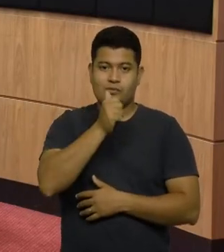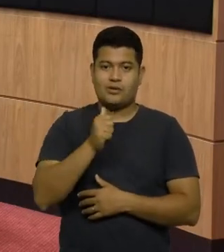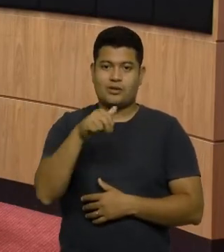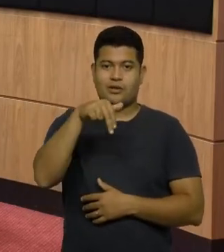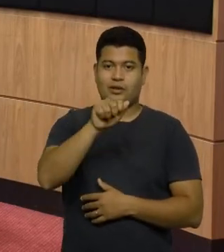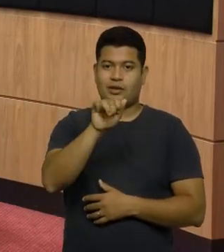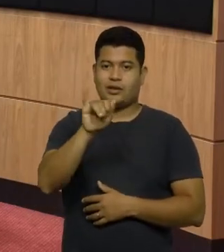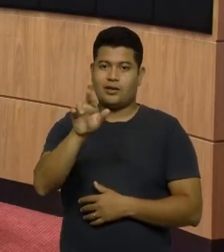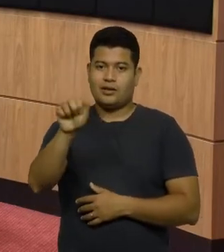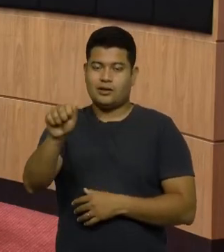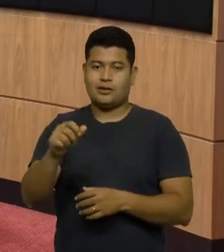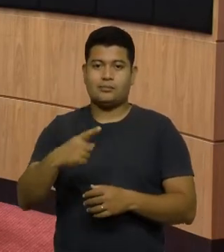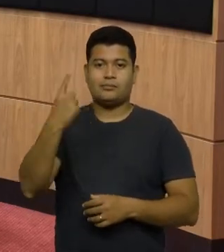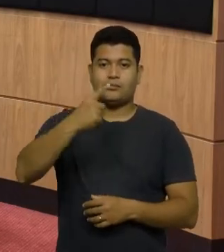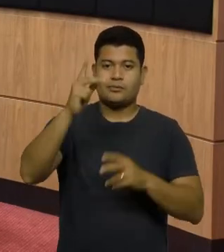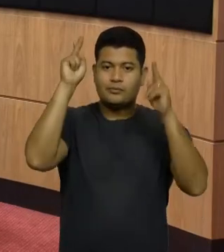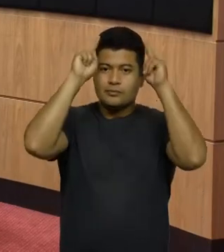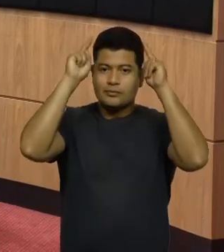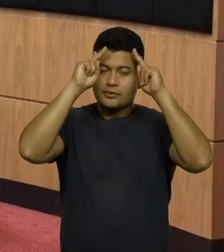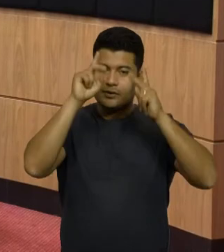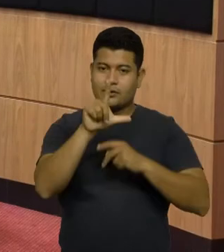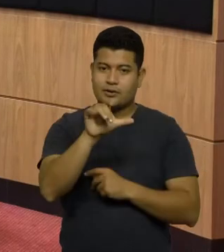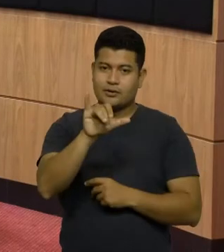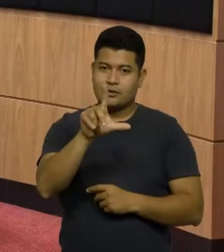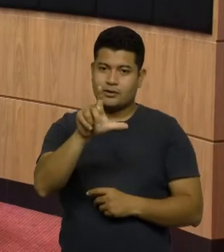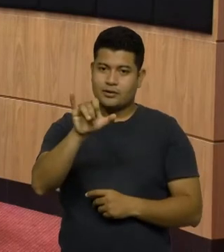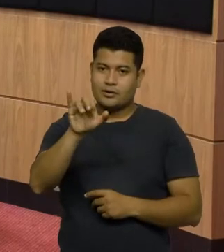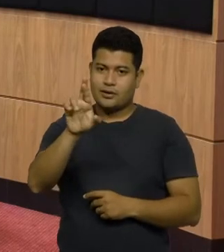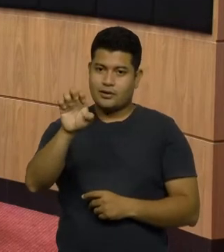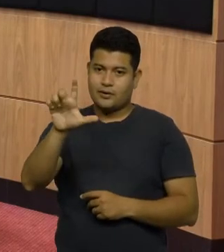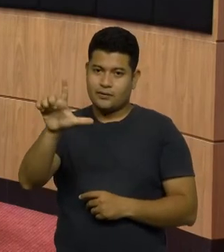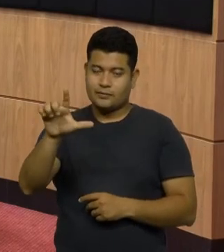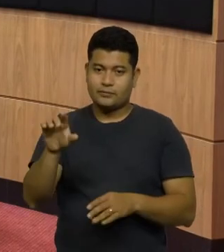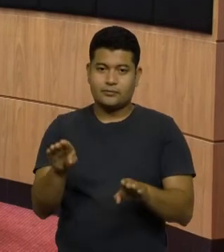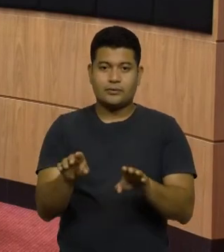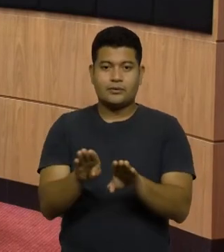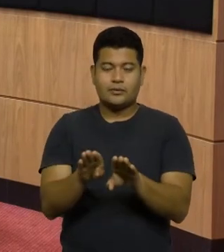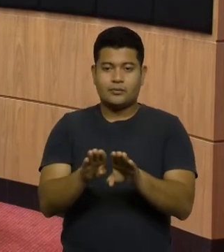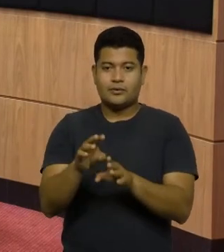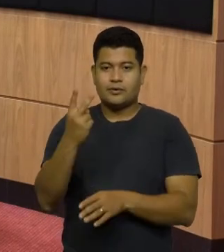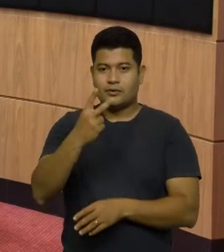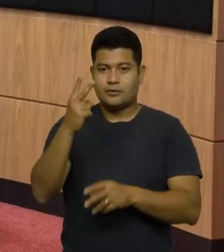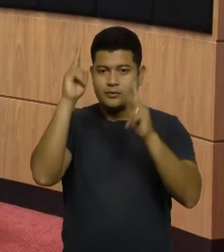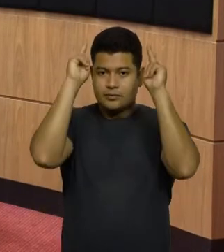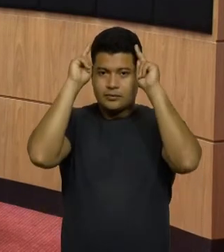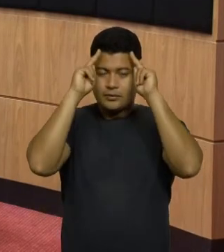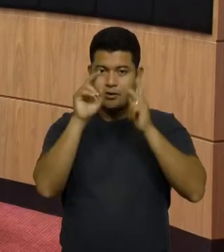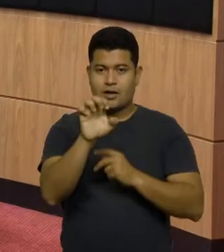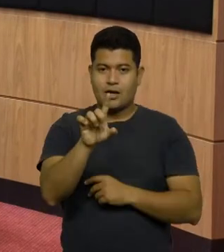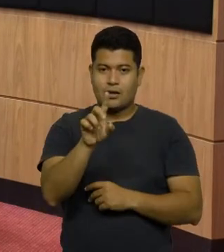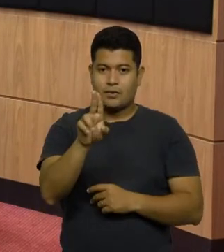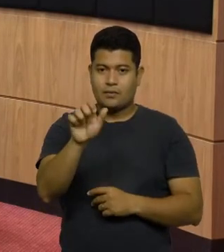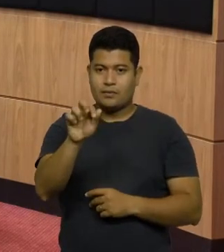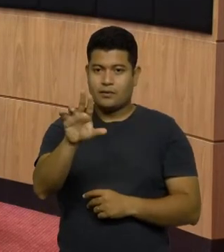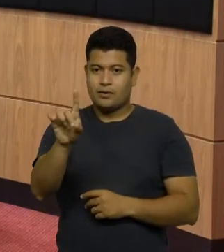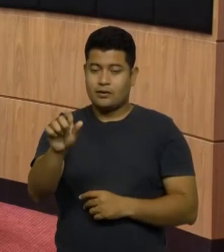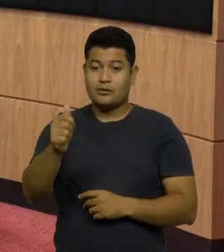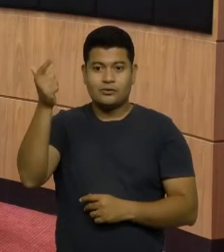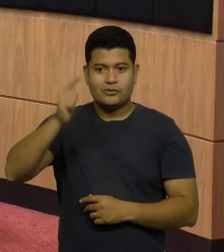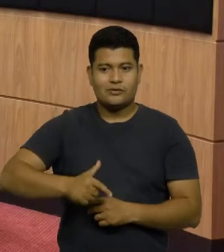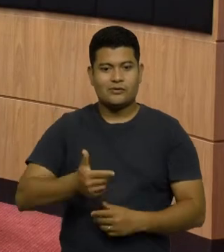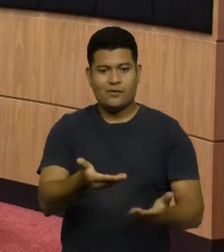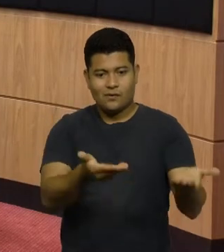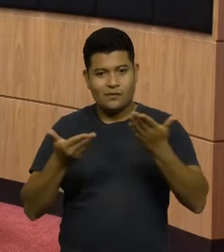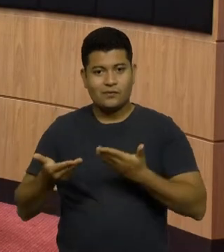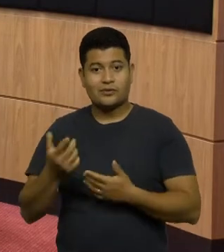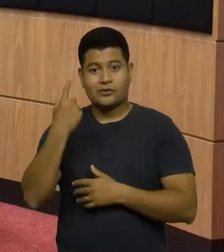princesa Liriel Valim Justen, a segunda princesa Eduarda Coelho Zucanelli, e deixar o convite reforçar aí que